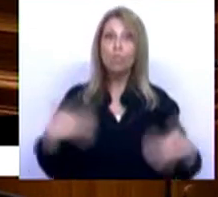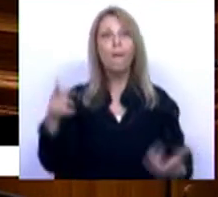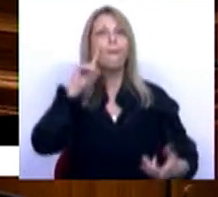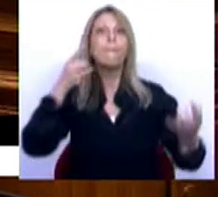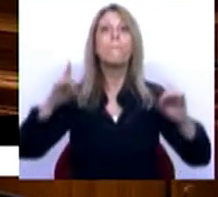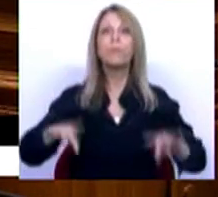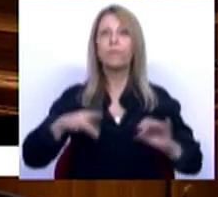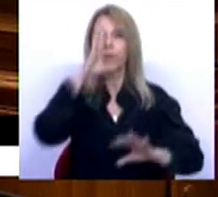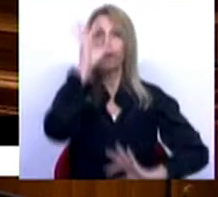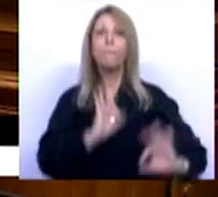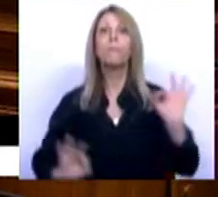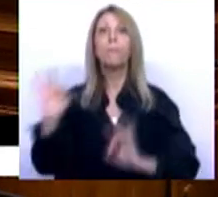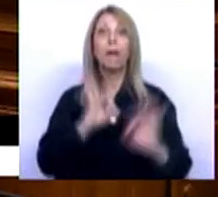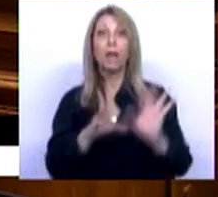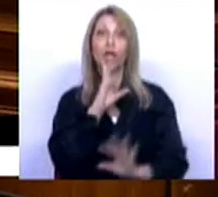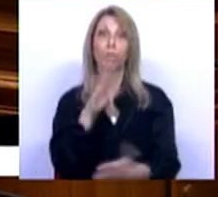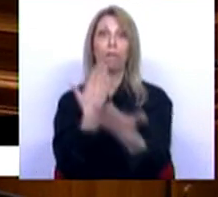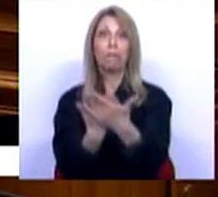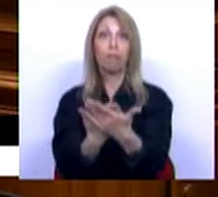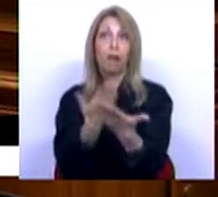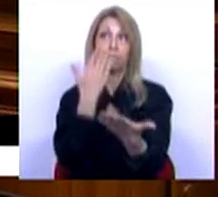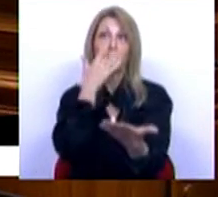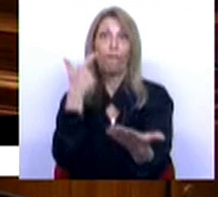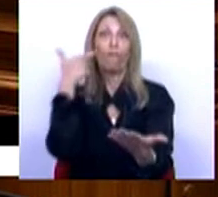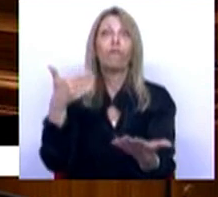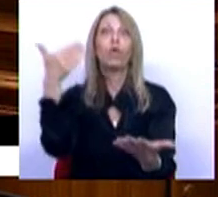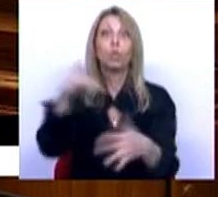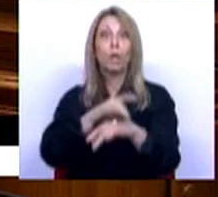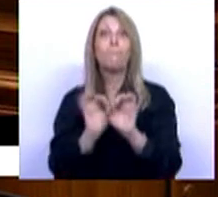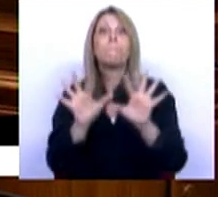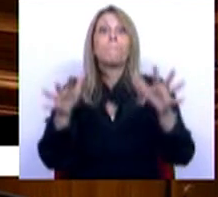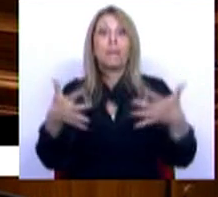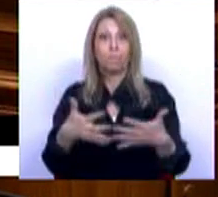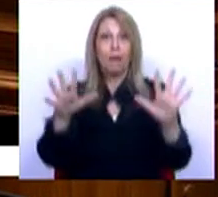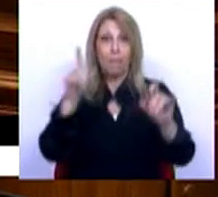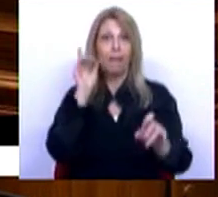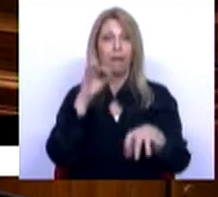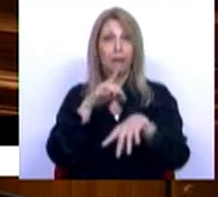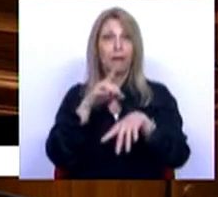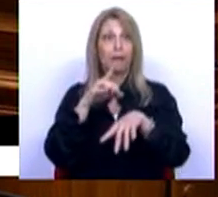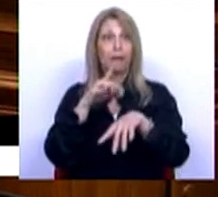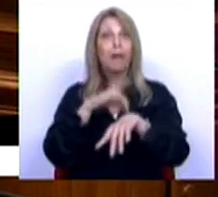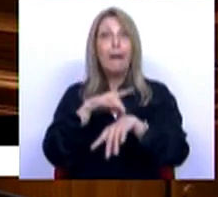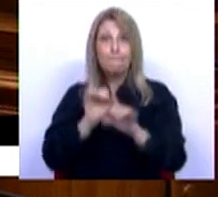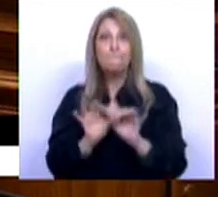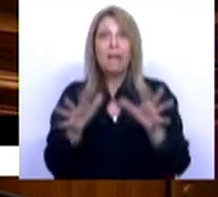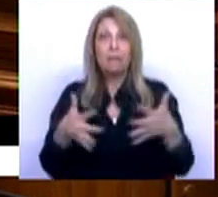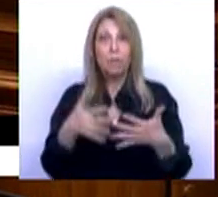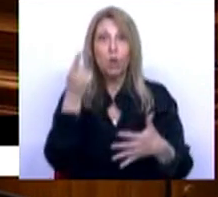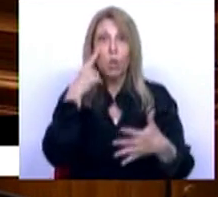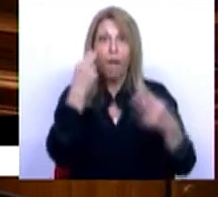e responder a futuras pandemias. Mas pandemias não conhecem fronteiras e, por isso, a minha primeira